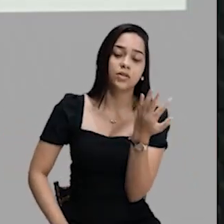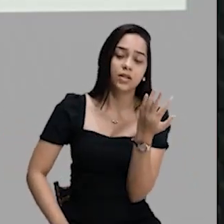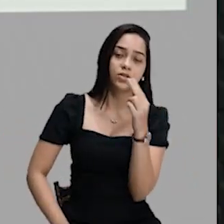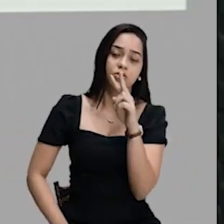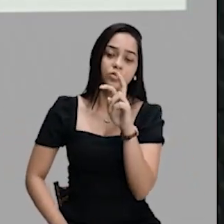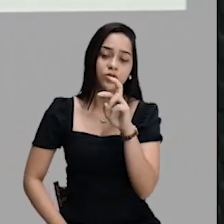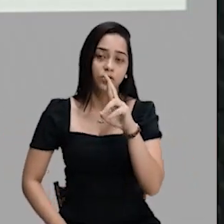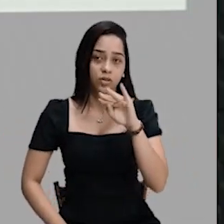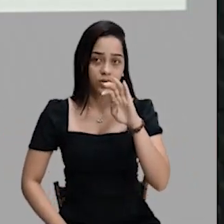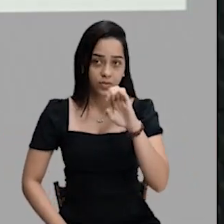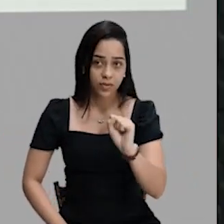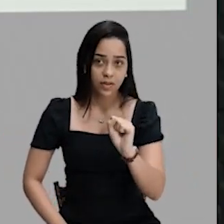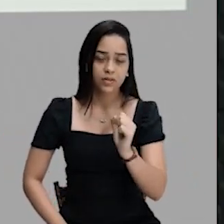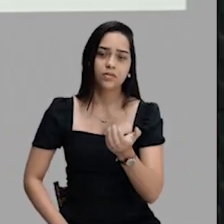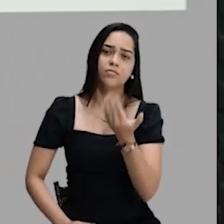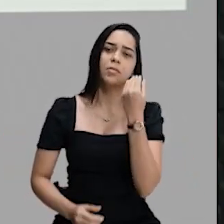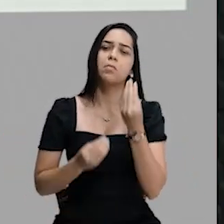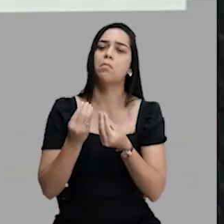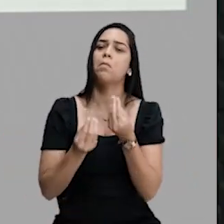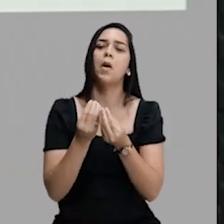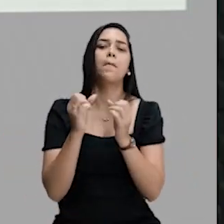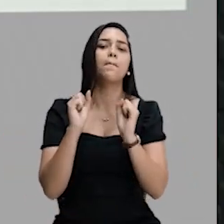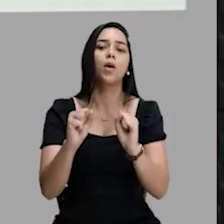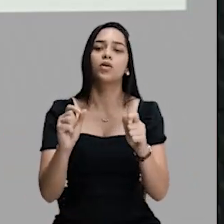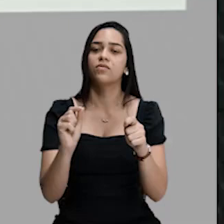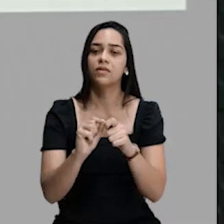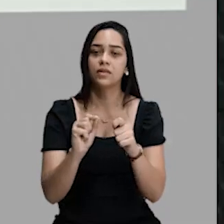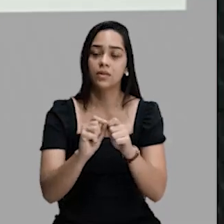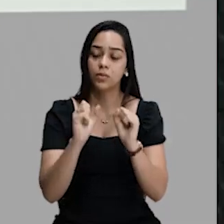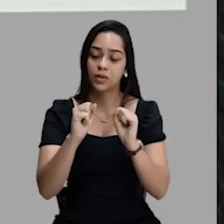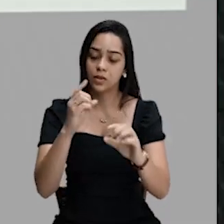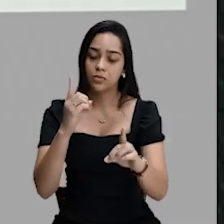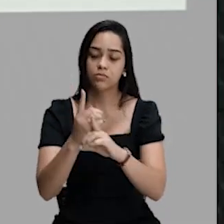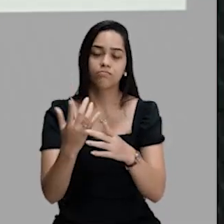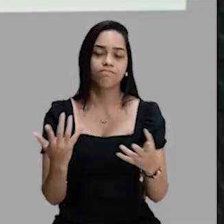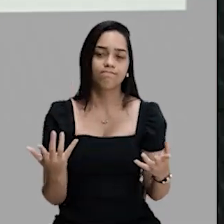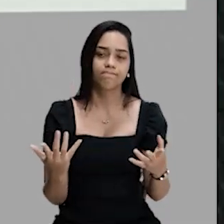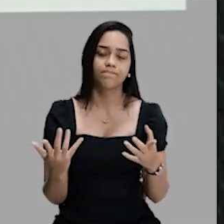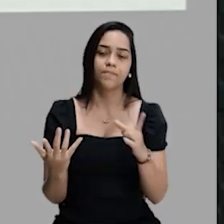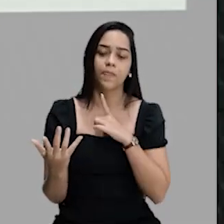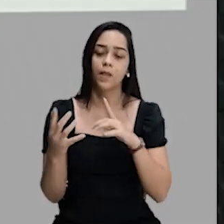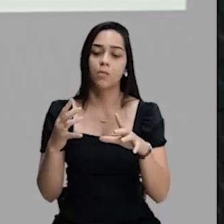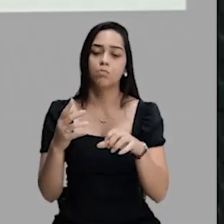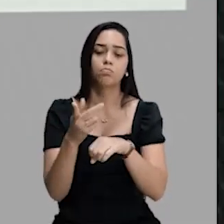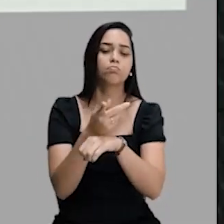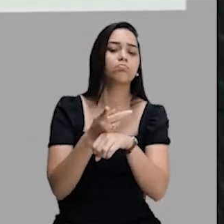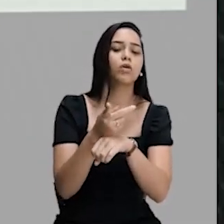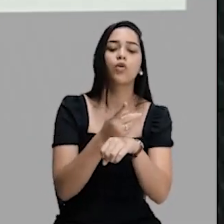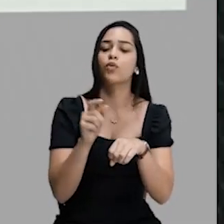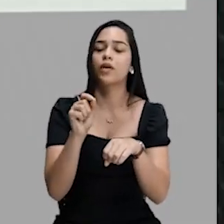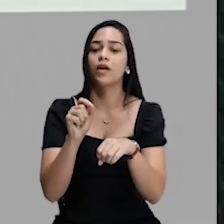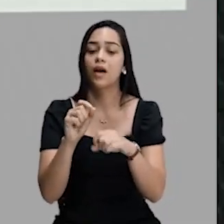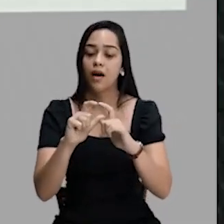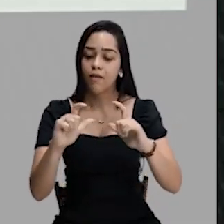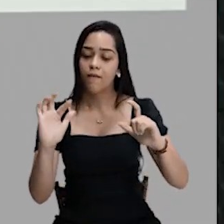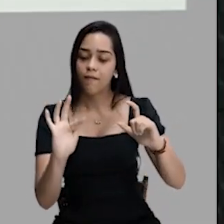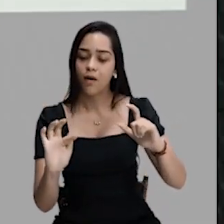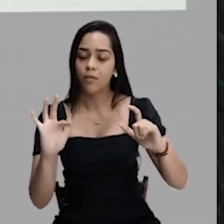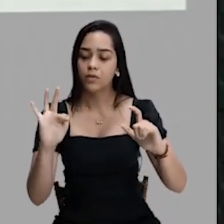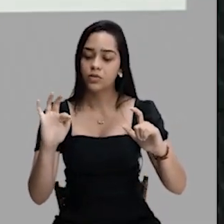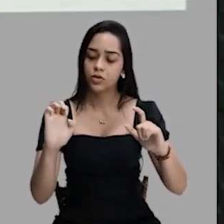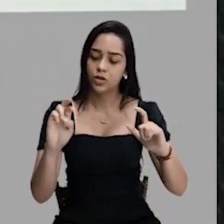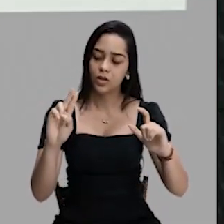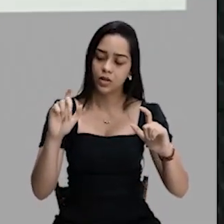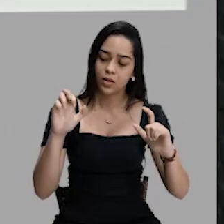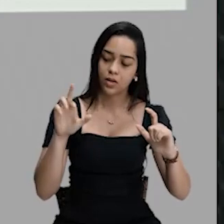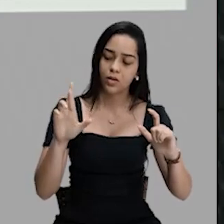vértices, tá? Então, vamos ver como é que a gente pode fazer para encontrar. O que eu vou buscar? Eu vou buscar a fórmula de Euler, né? Que é a